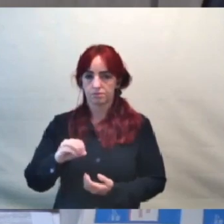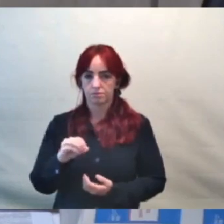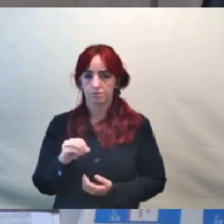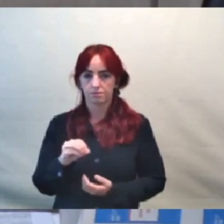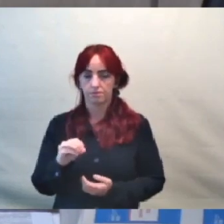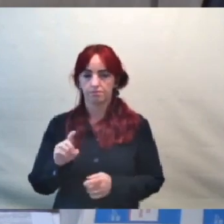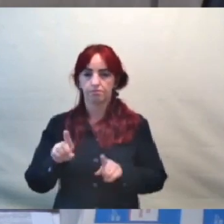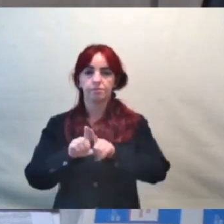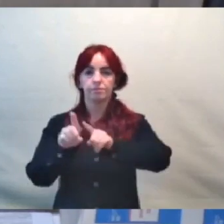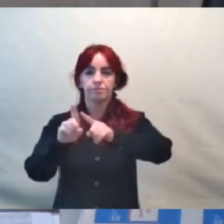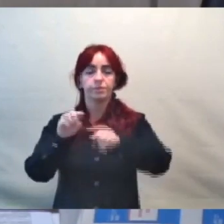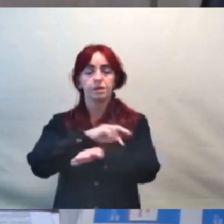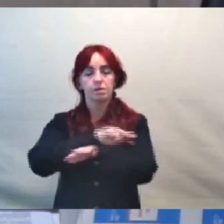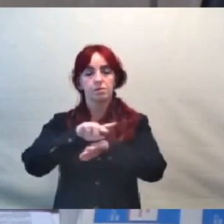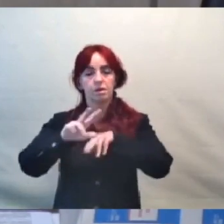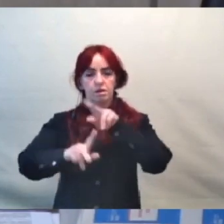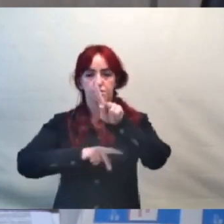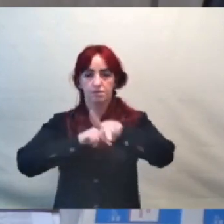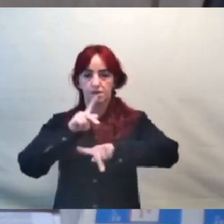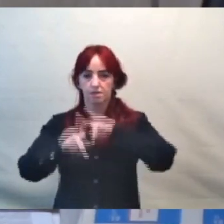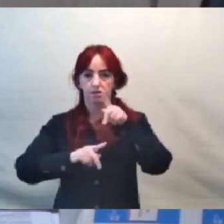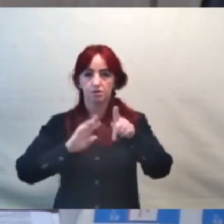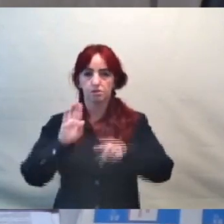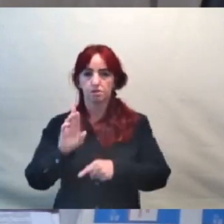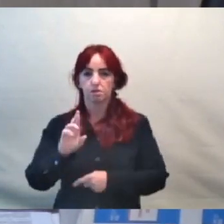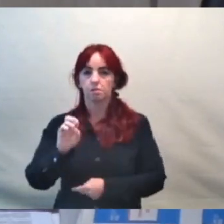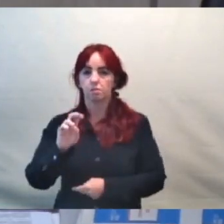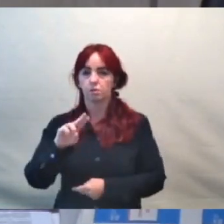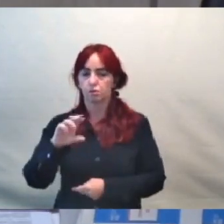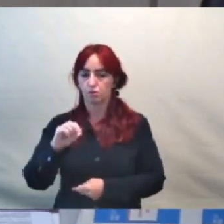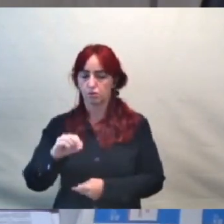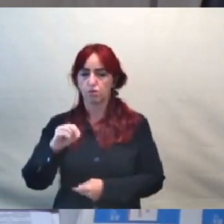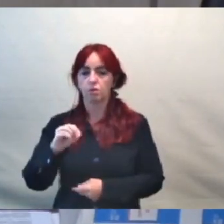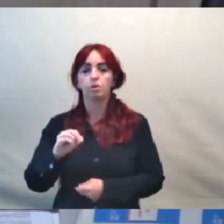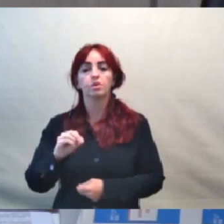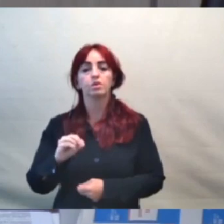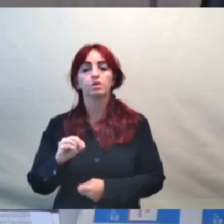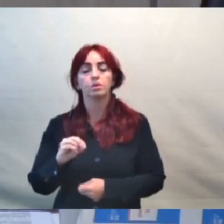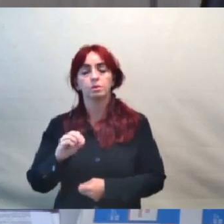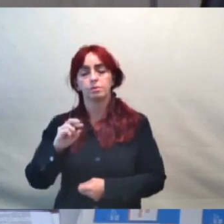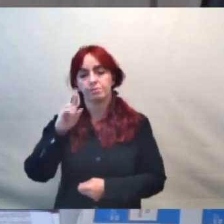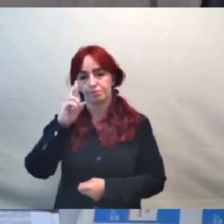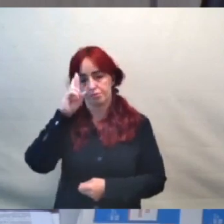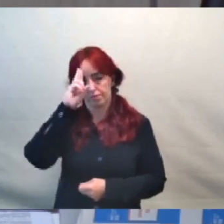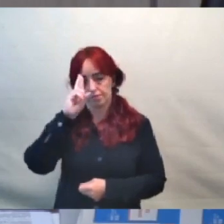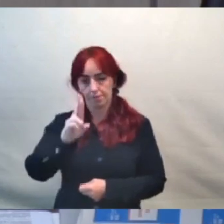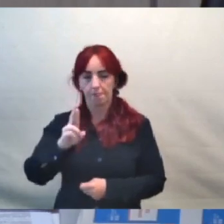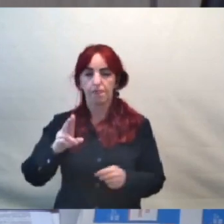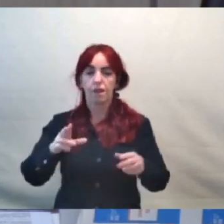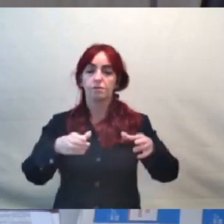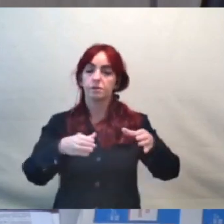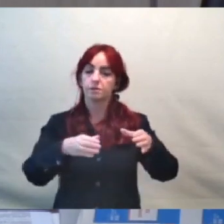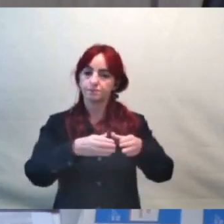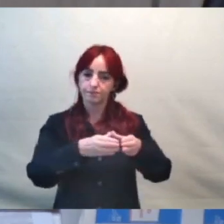gente. É o Bruno Rafael, nosso chefe de gabinete da Secretaria Municipal de Segurança e Prevenção.